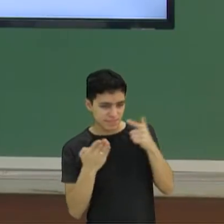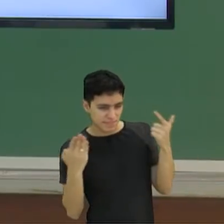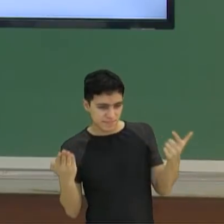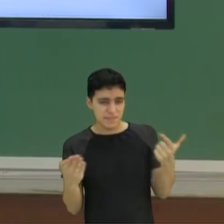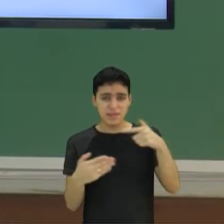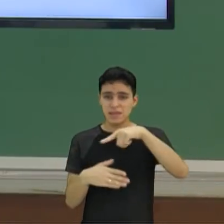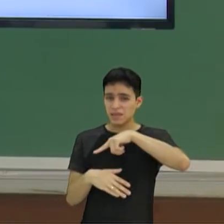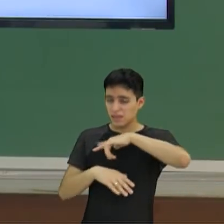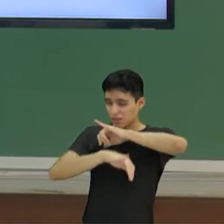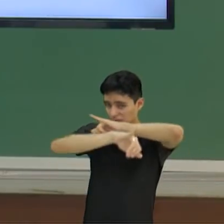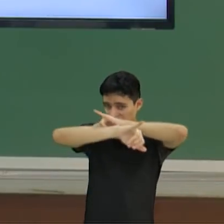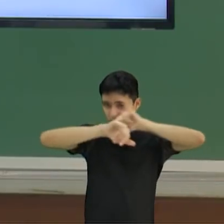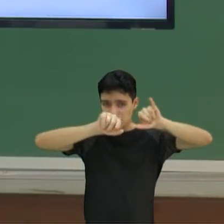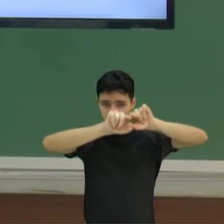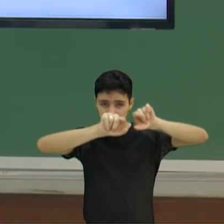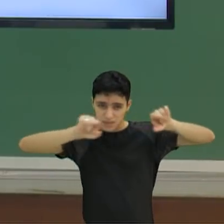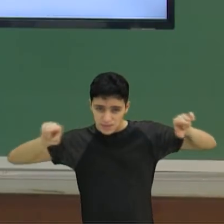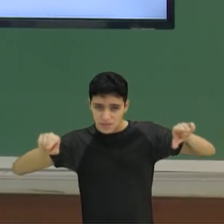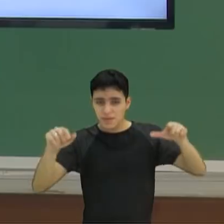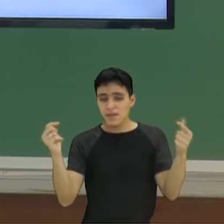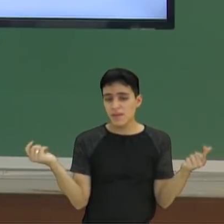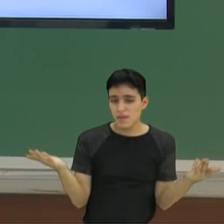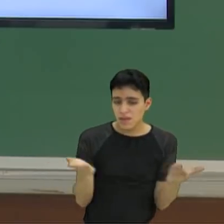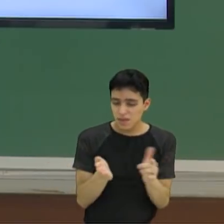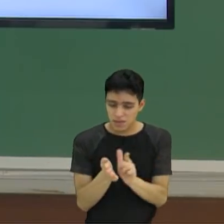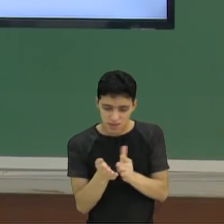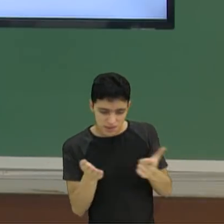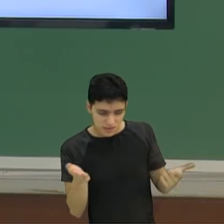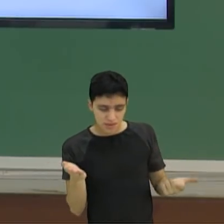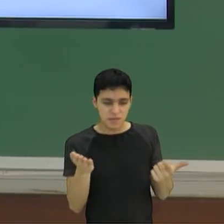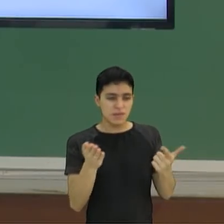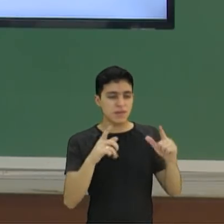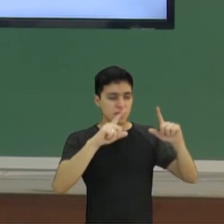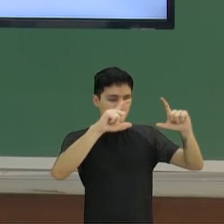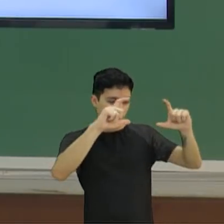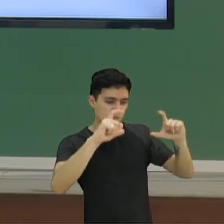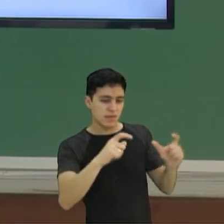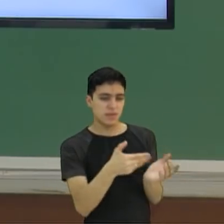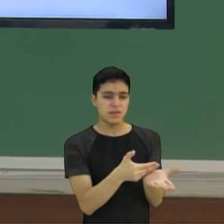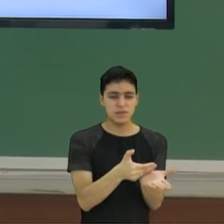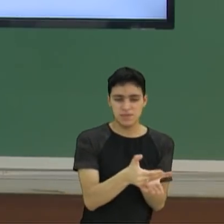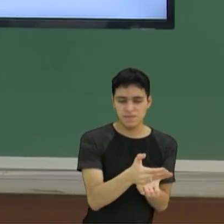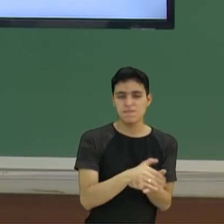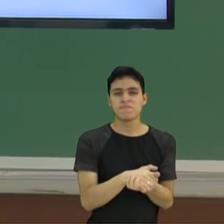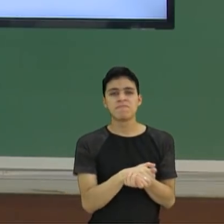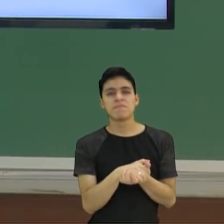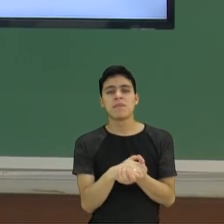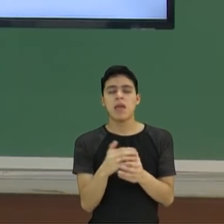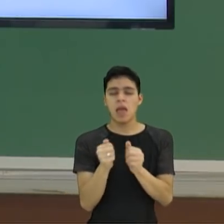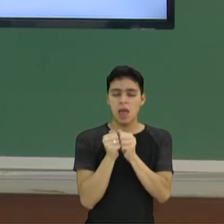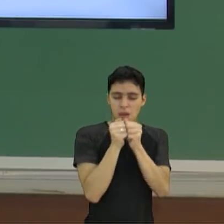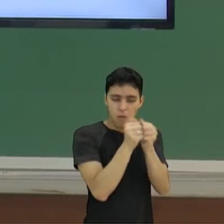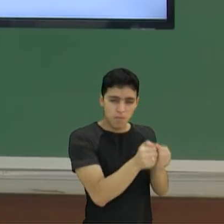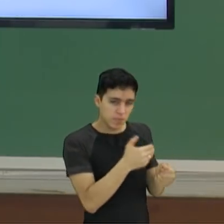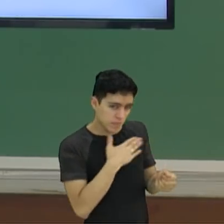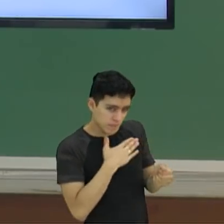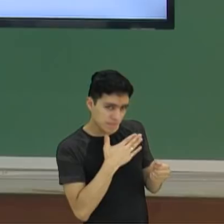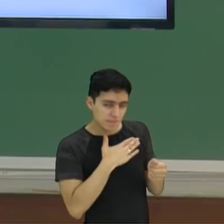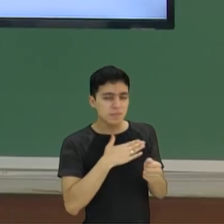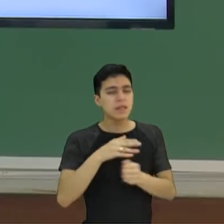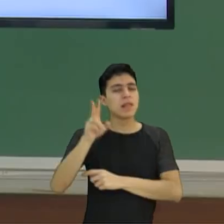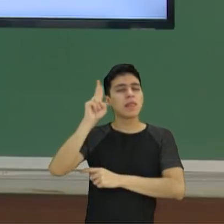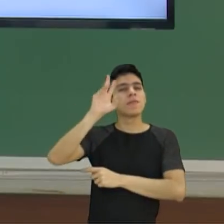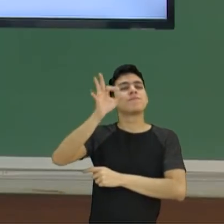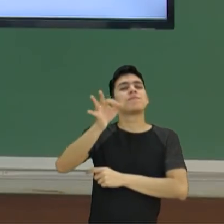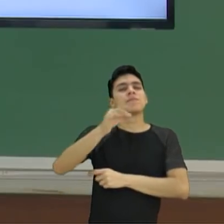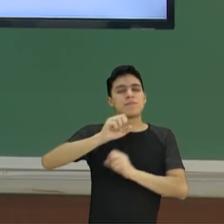a manchete, agora vamos à notícia, aos parágrafos iniciais dessa notícia. Acompanhe comigo e lembrando que você pode